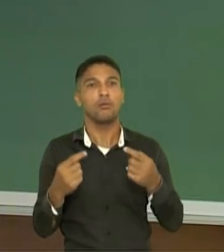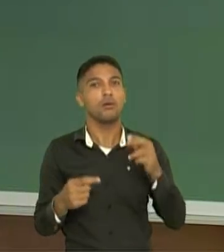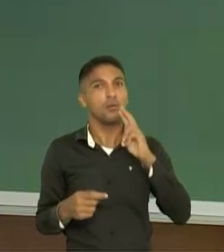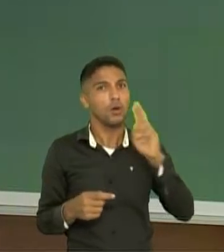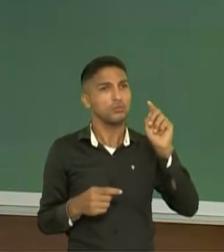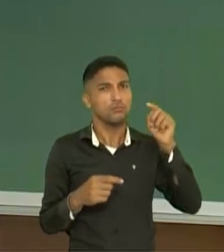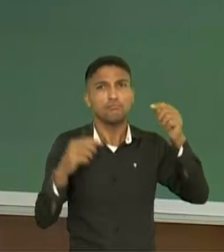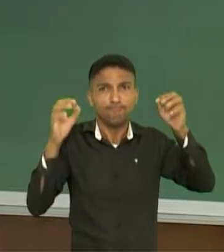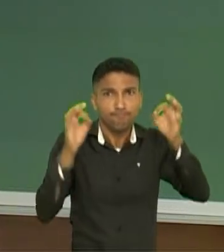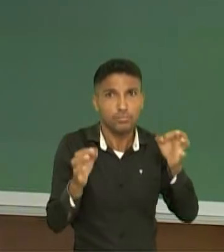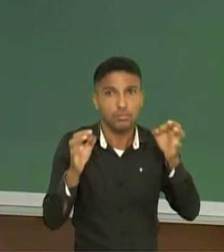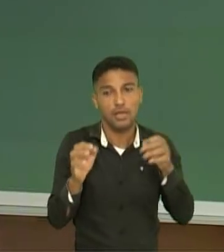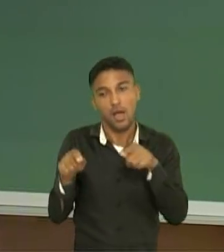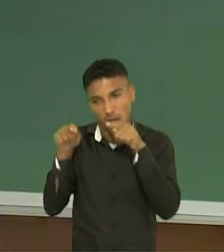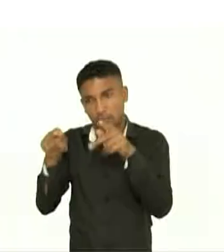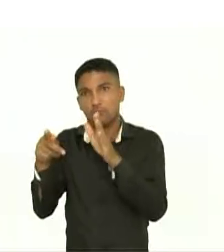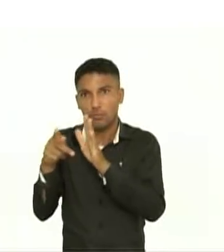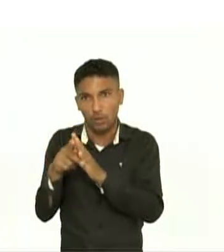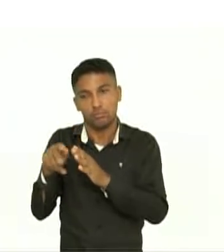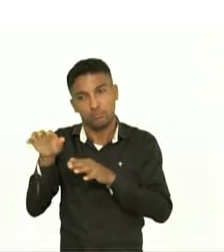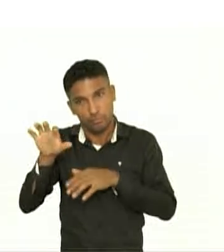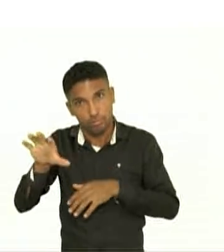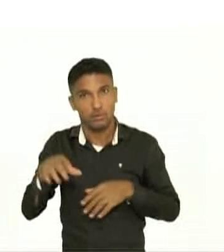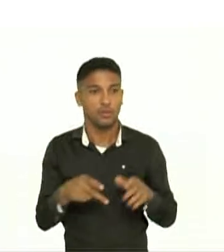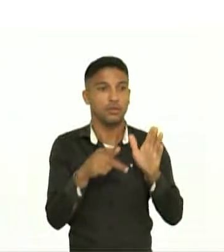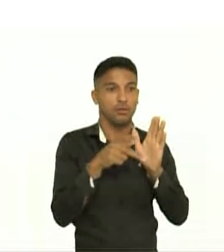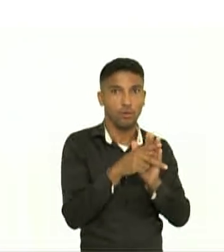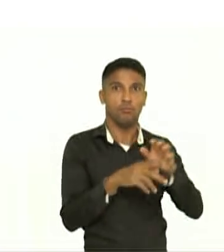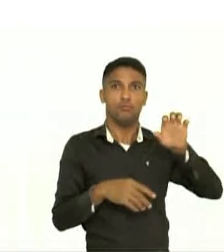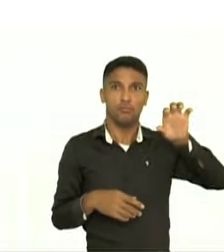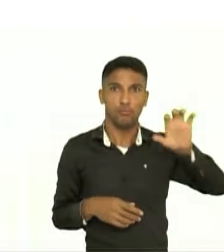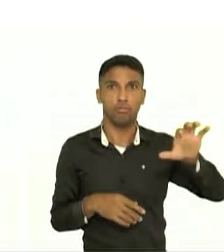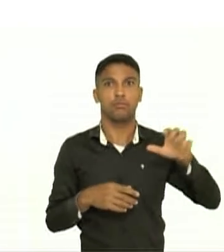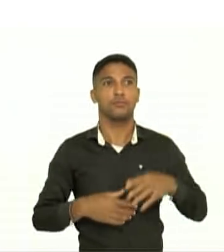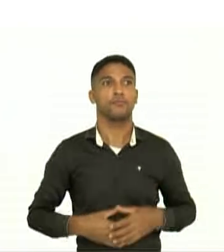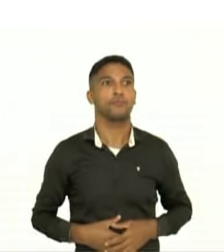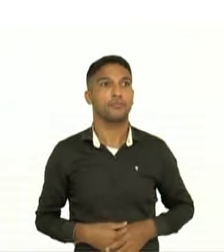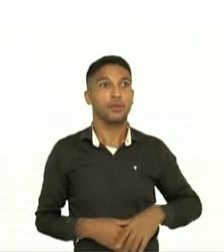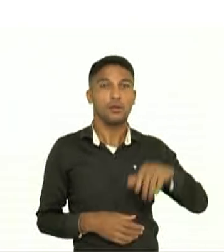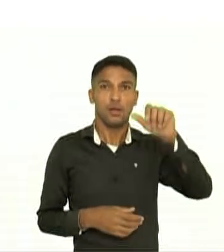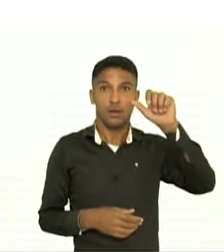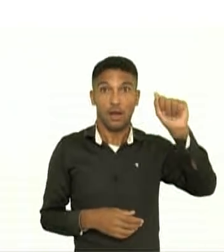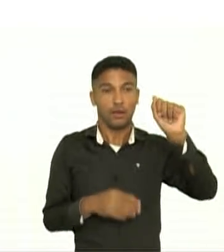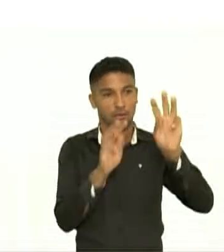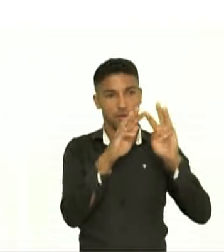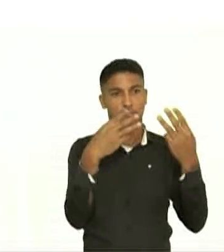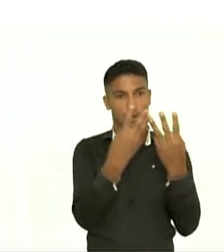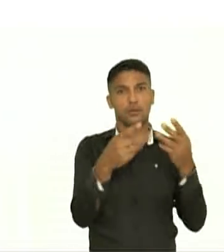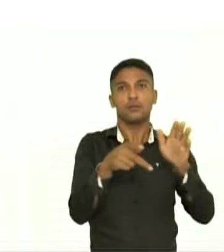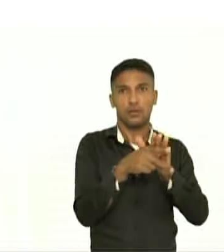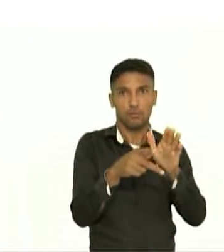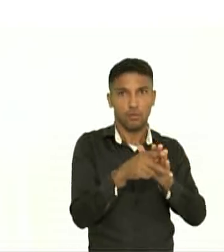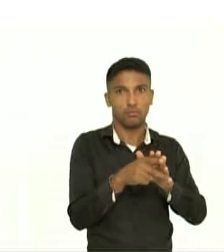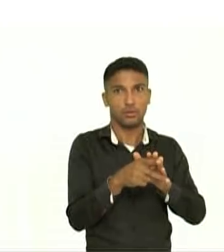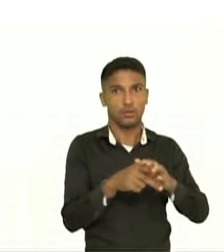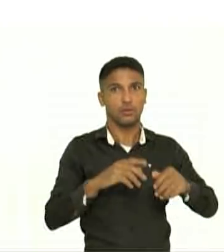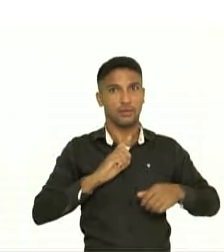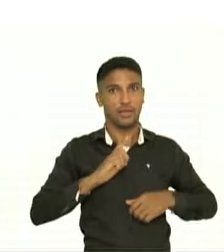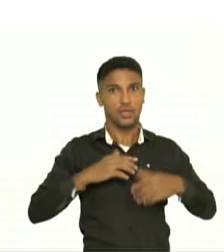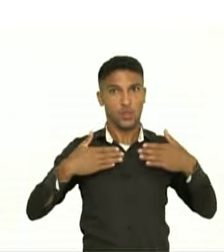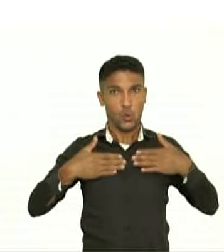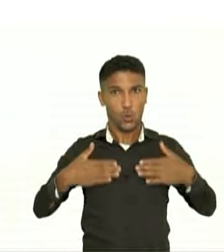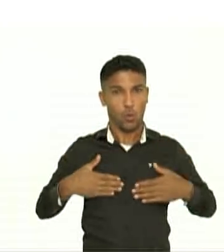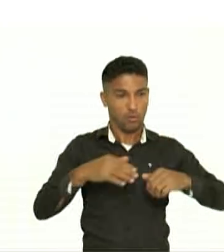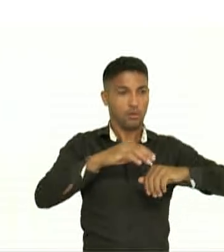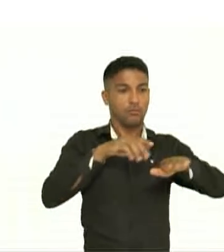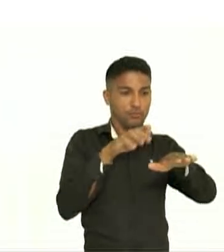A. A massa é a quantidade de matéria de um corpo. Por isso, é uma grandeza vetorial. O peso é uma força